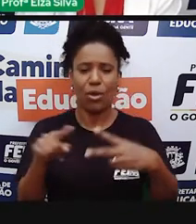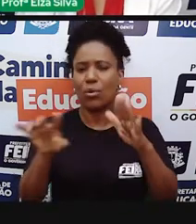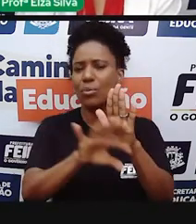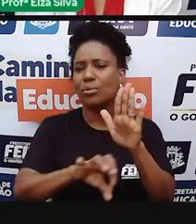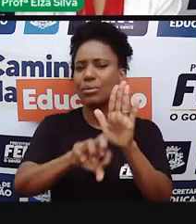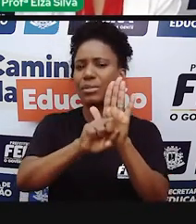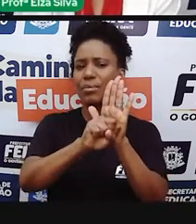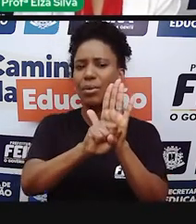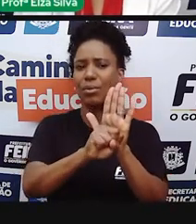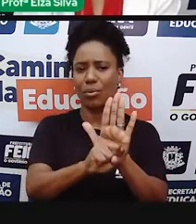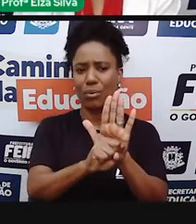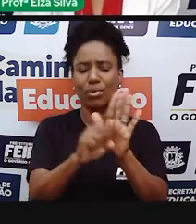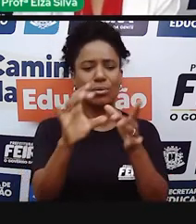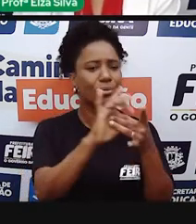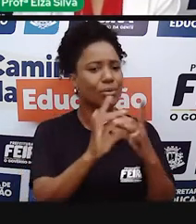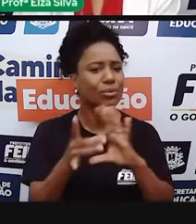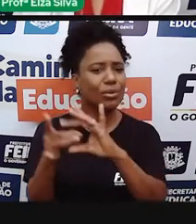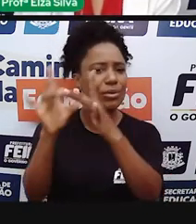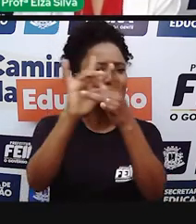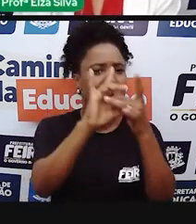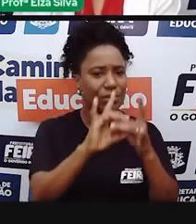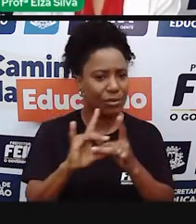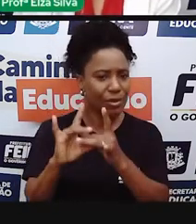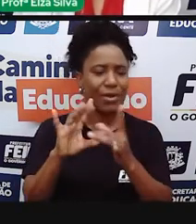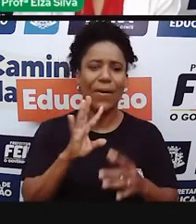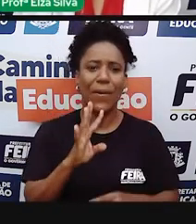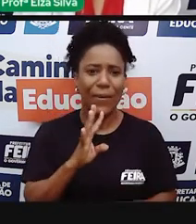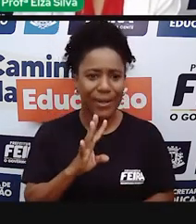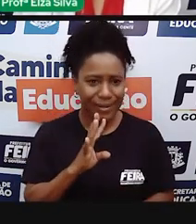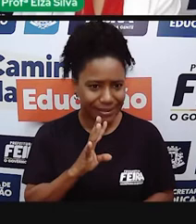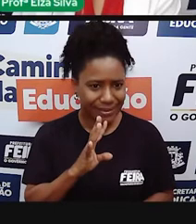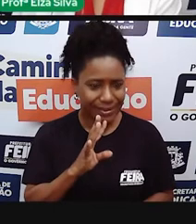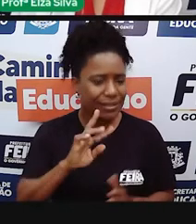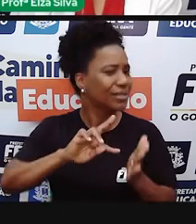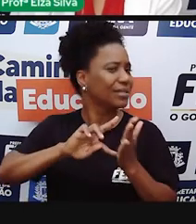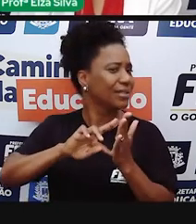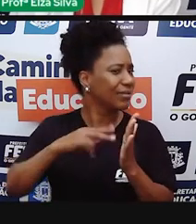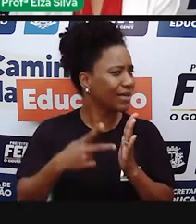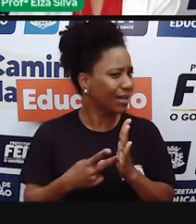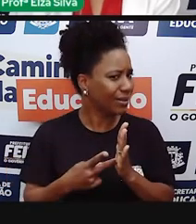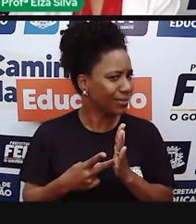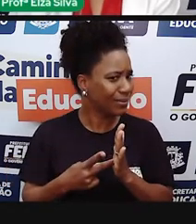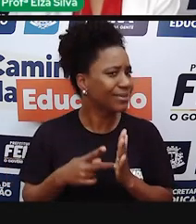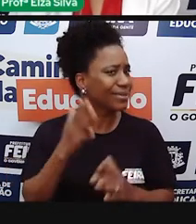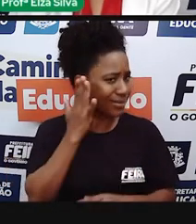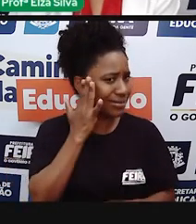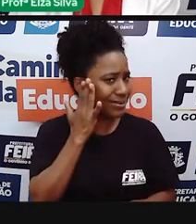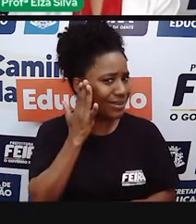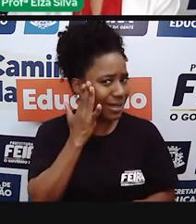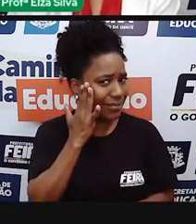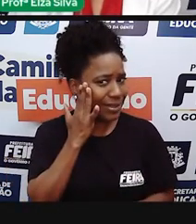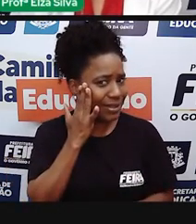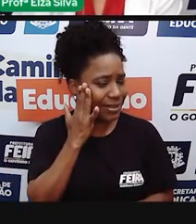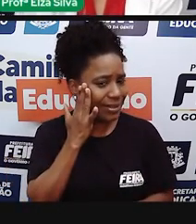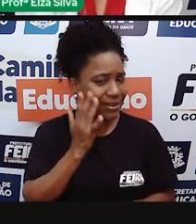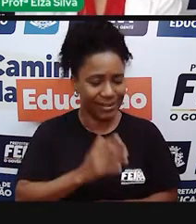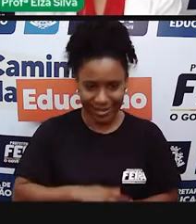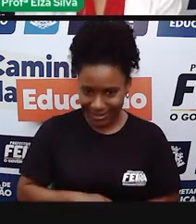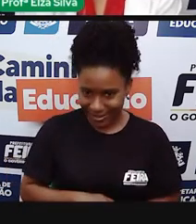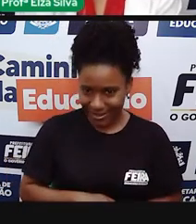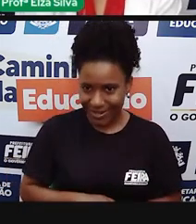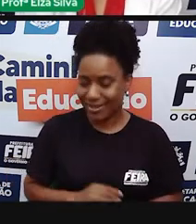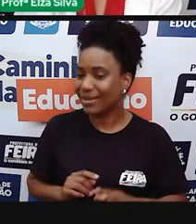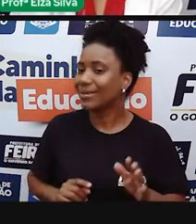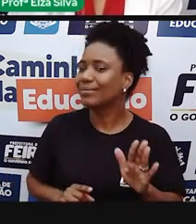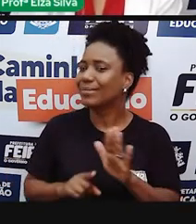Olímpicos? Sabe o que eles significam? What sport do you like? Que esporte